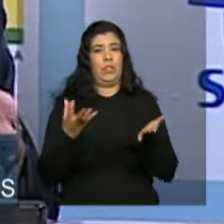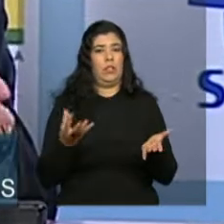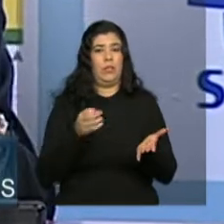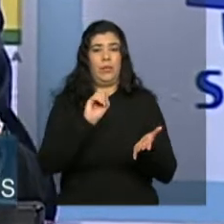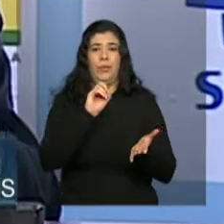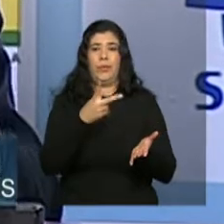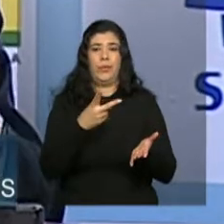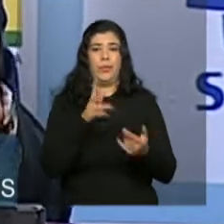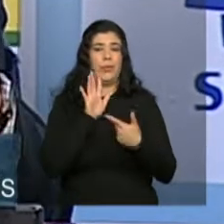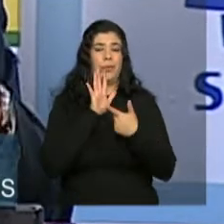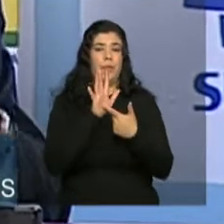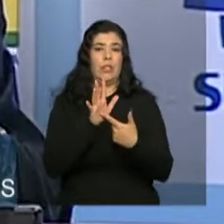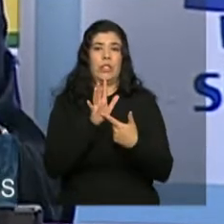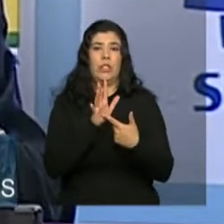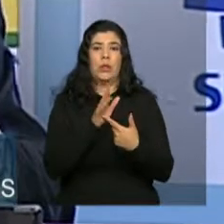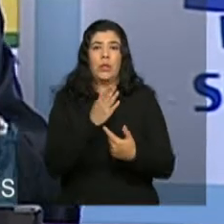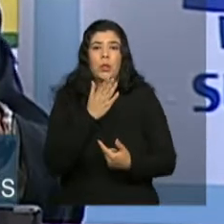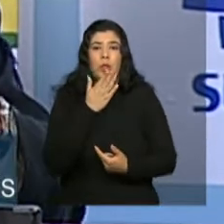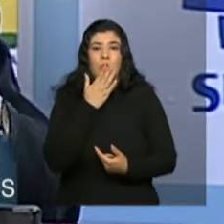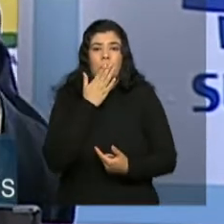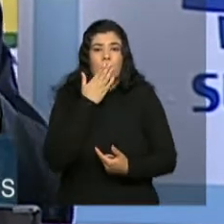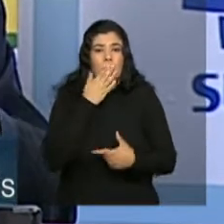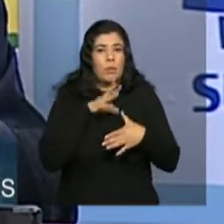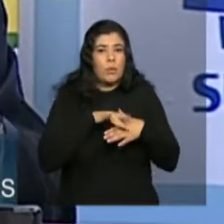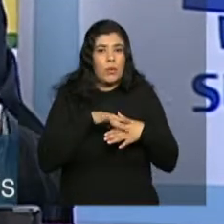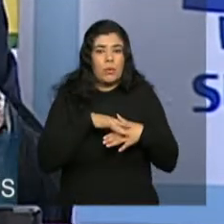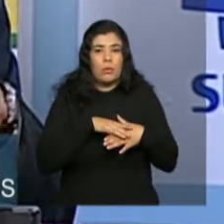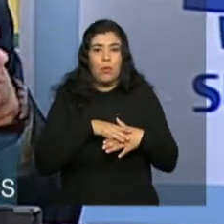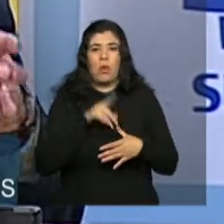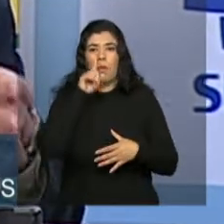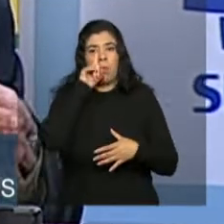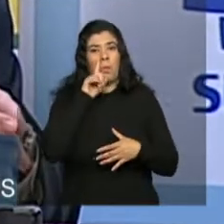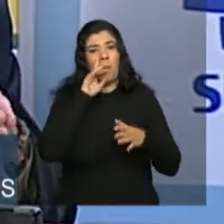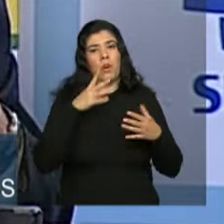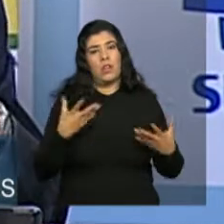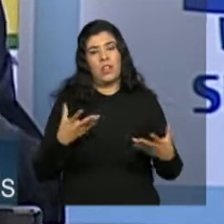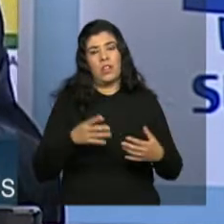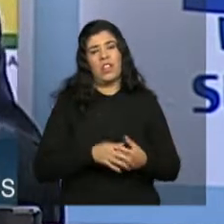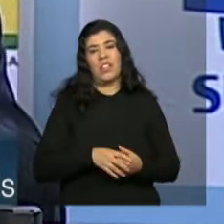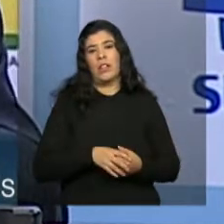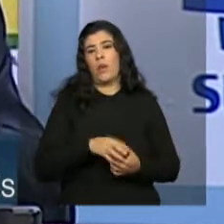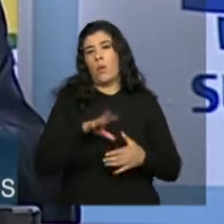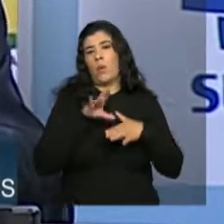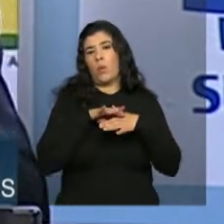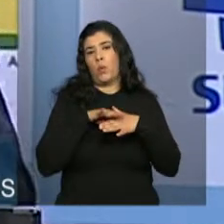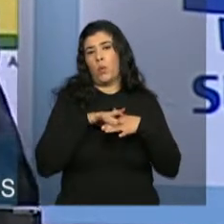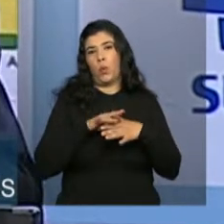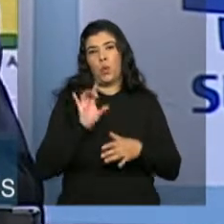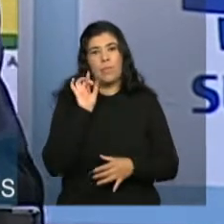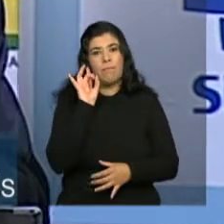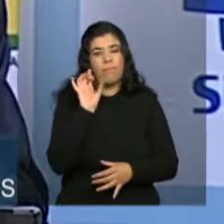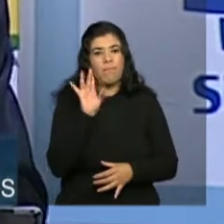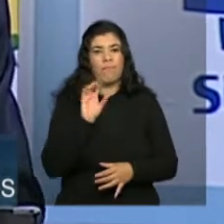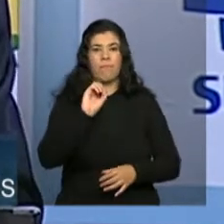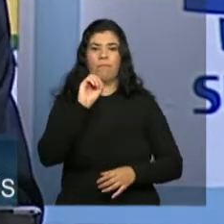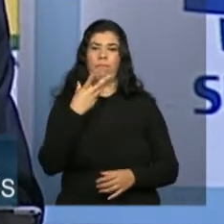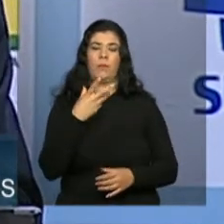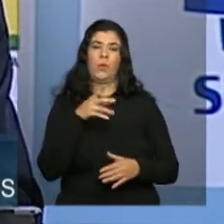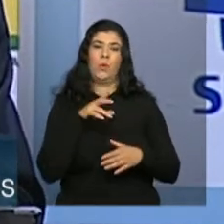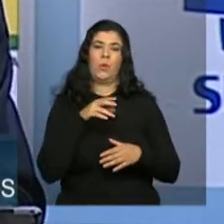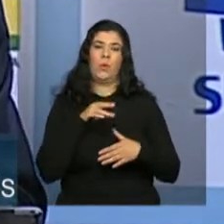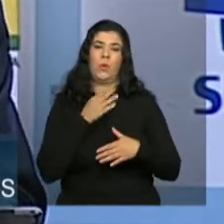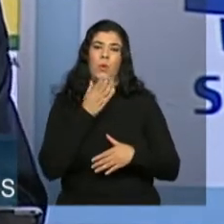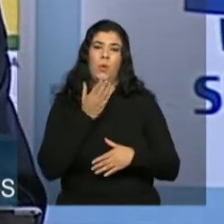mais precisa não é para quadros muito graves né É para do encerrar as o medicamento assim